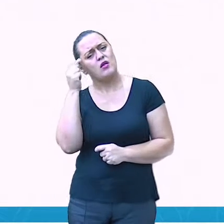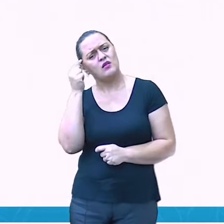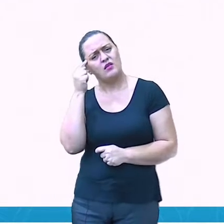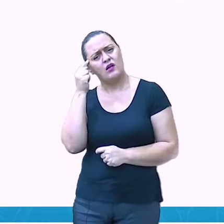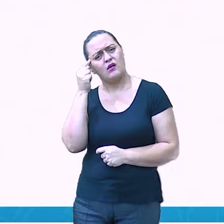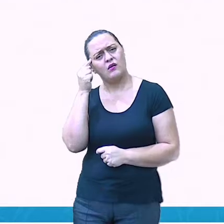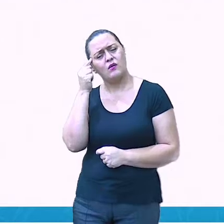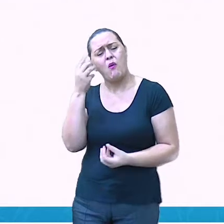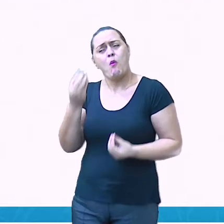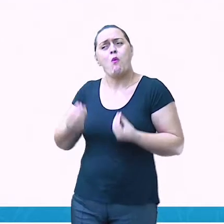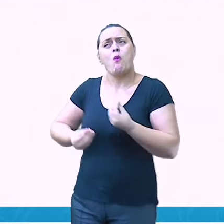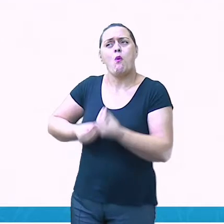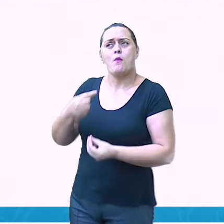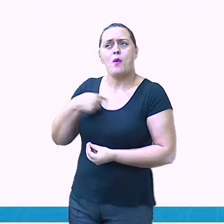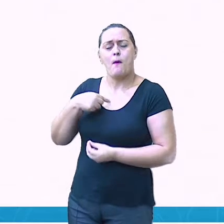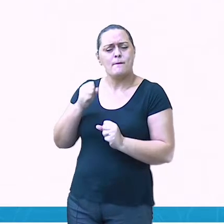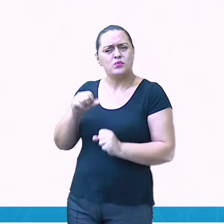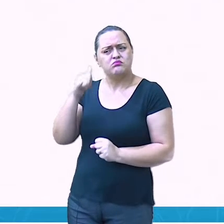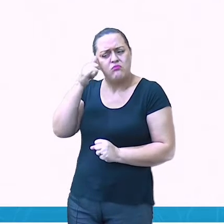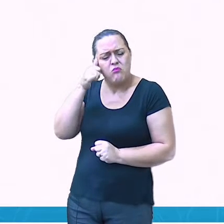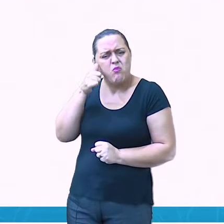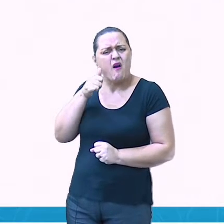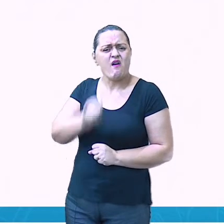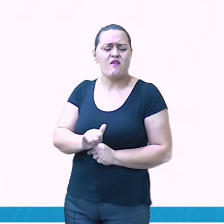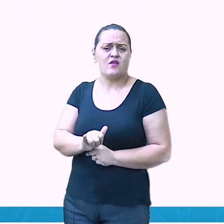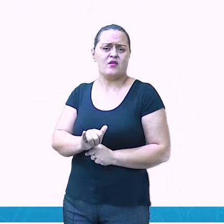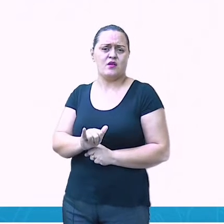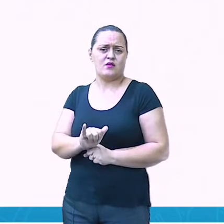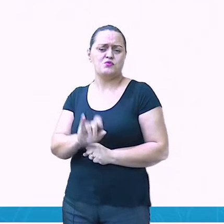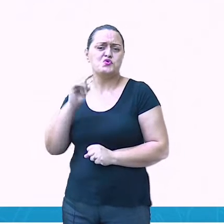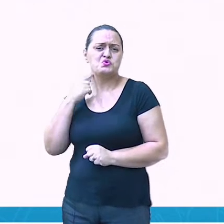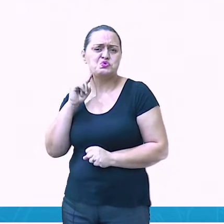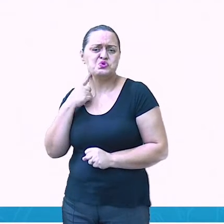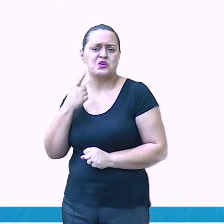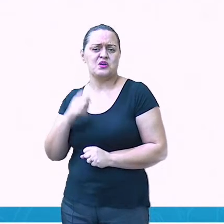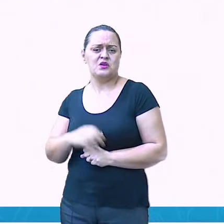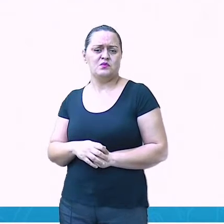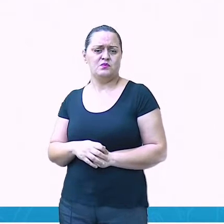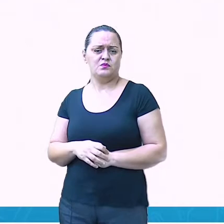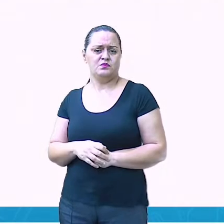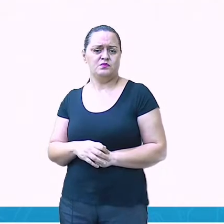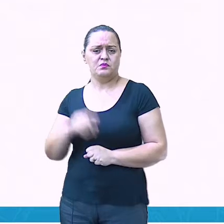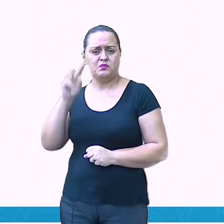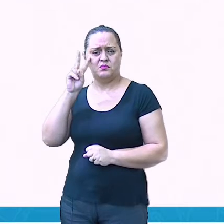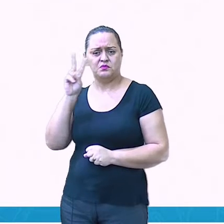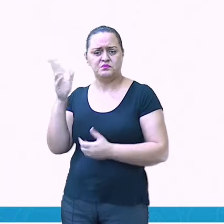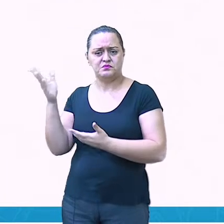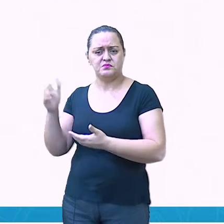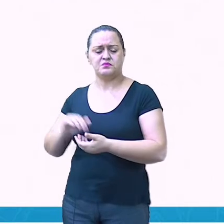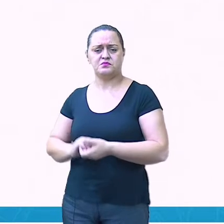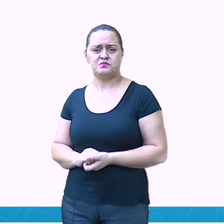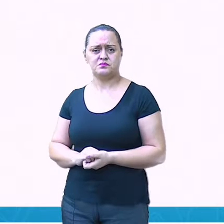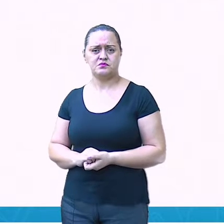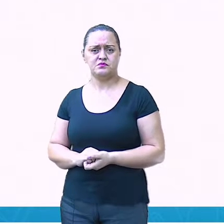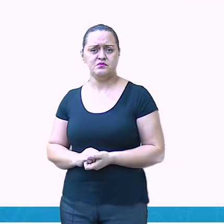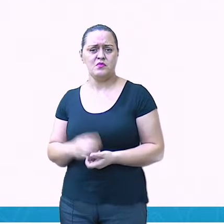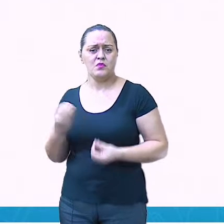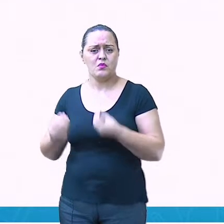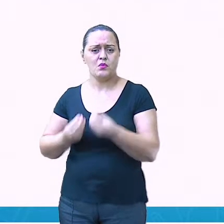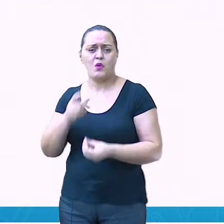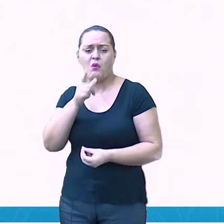evitar que aconteça a chegada deste lixo até os mares,